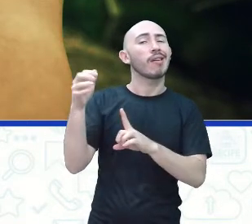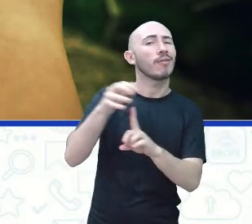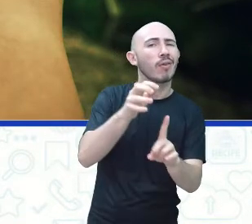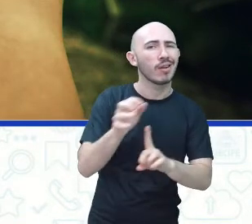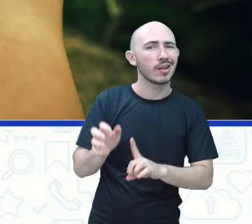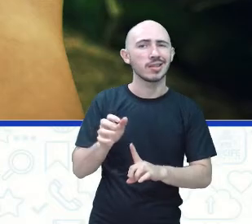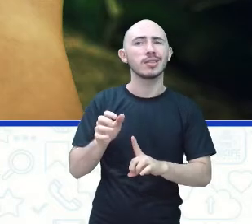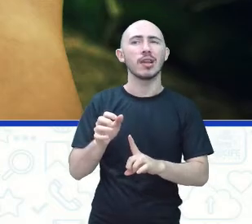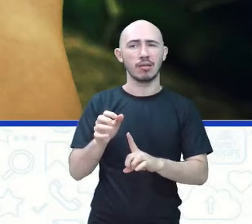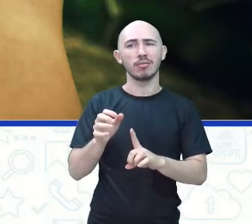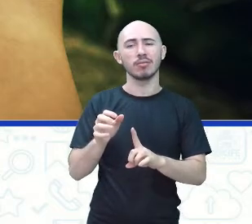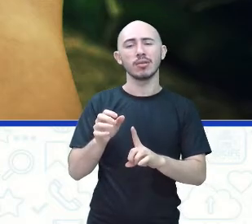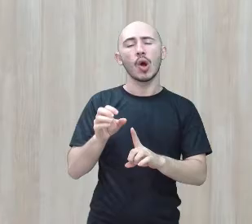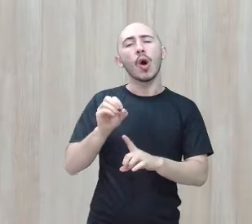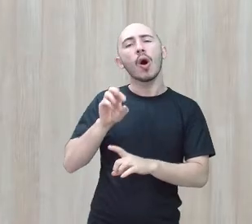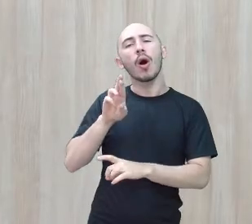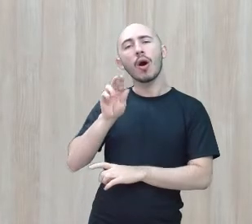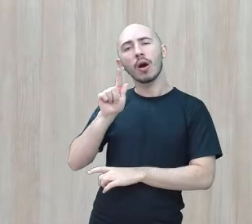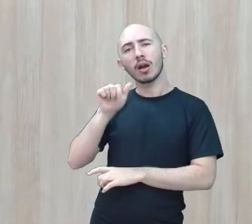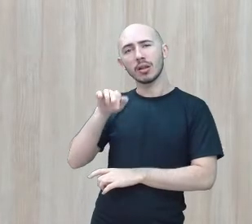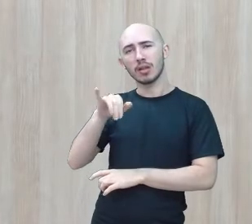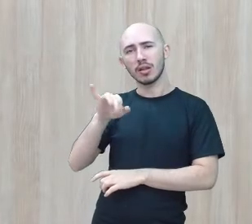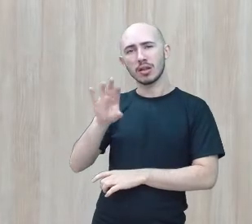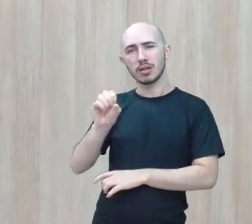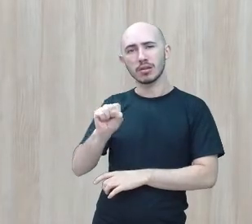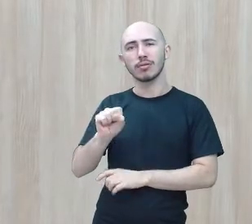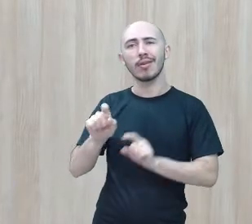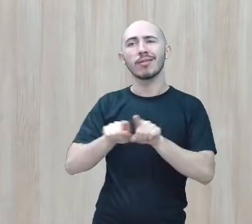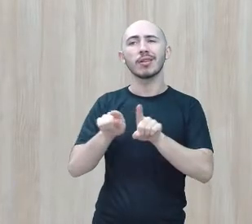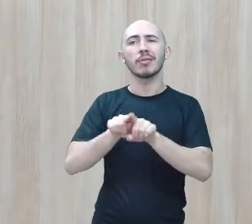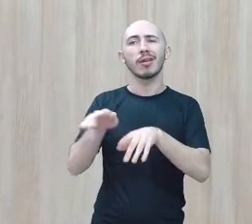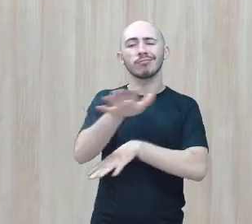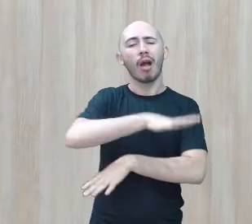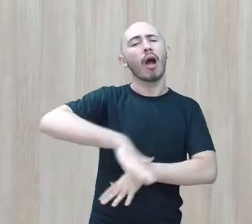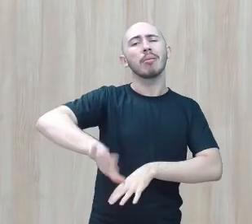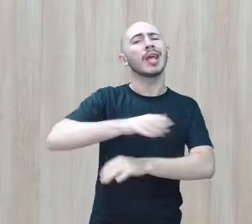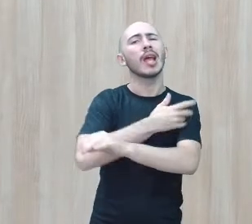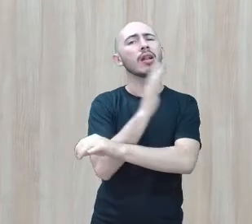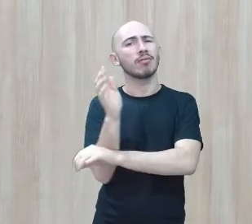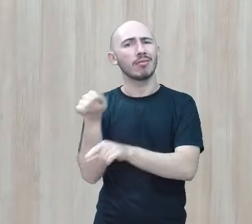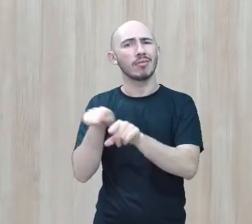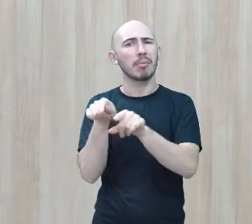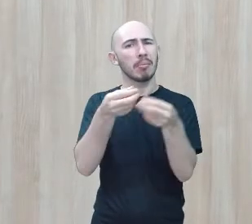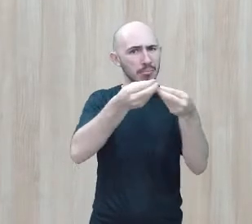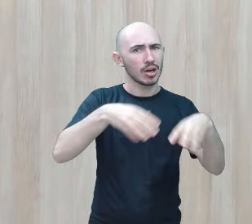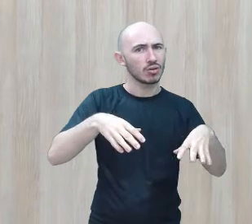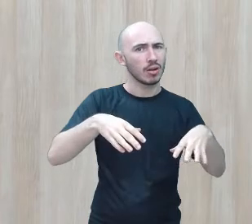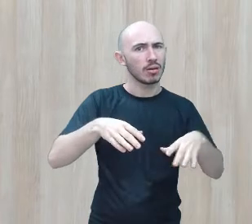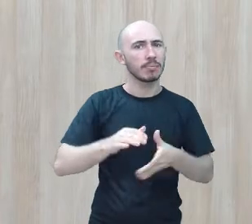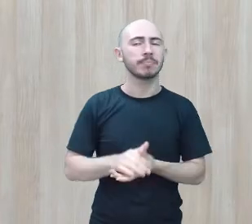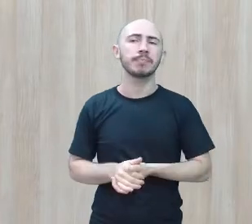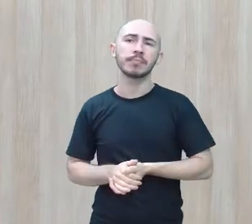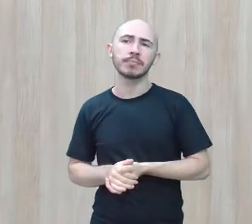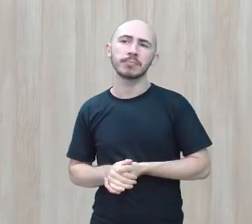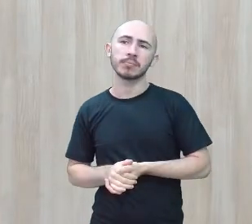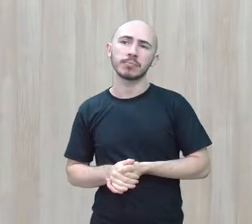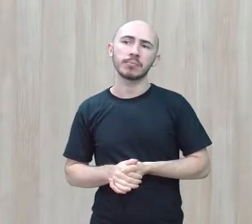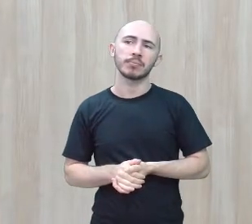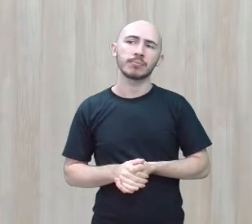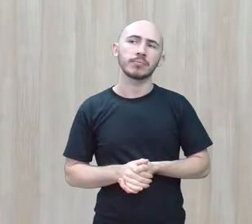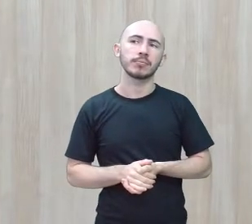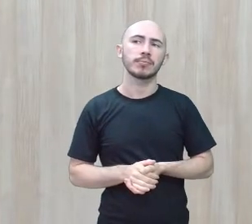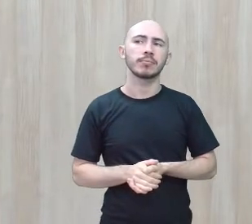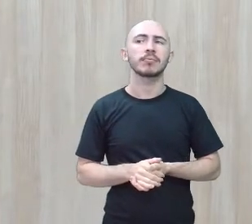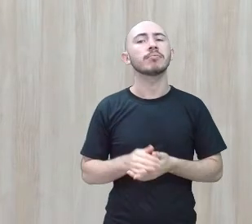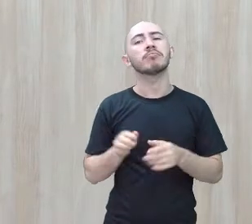estou querendo saber se esses problemas ambientais afetam os organismos, né? Que aí a gente está falando dos seres